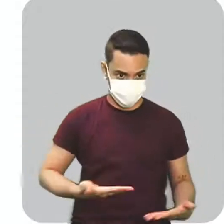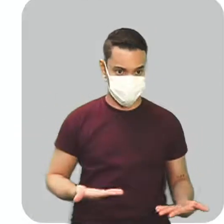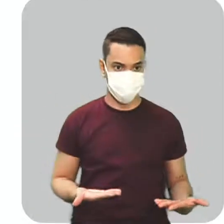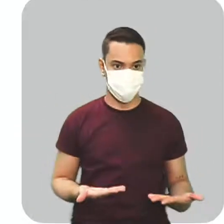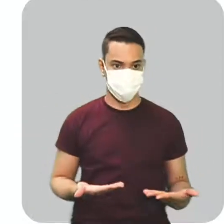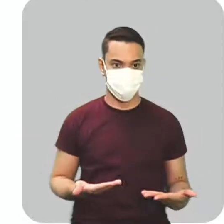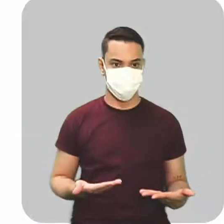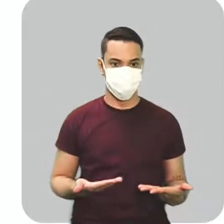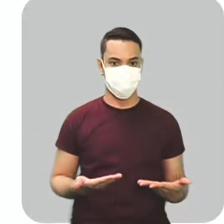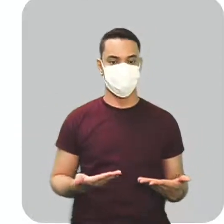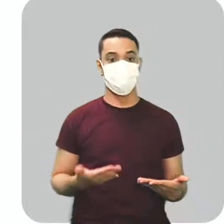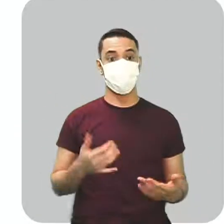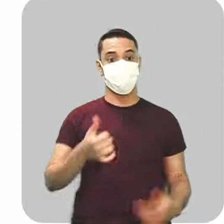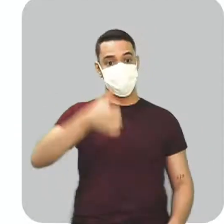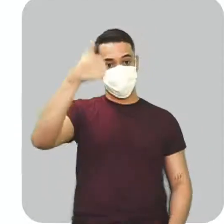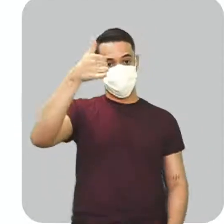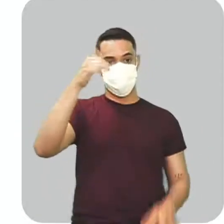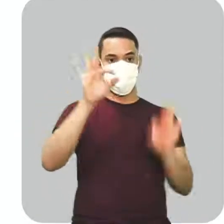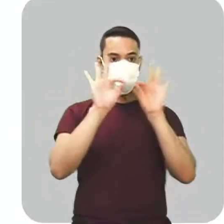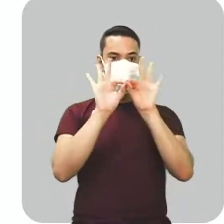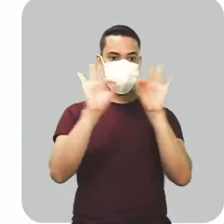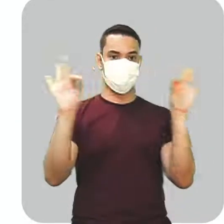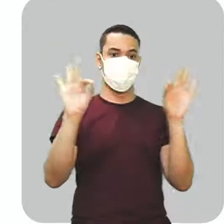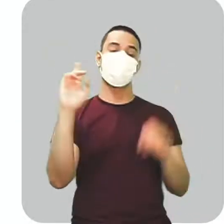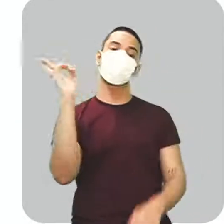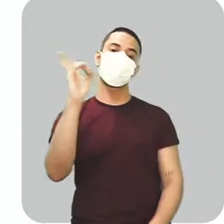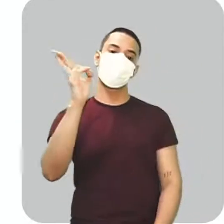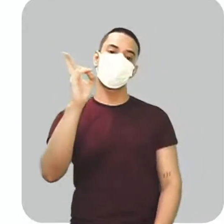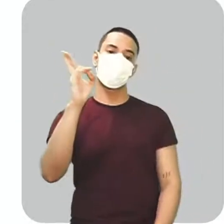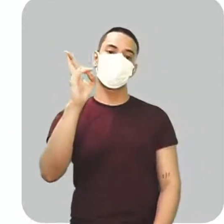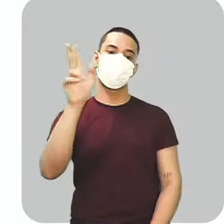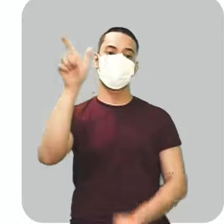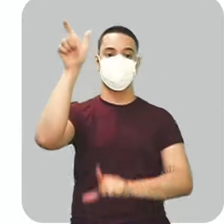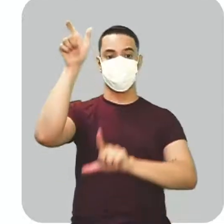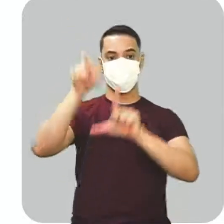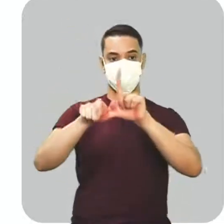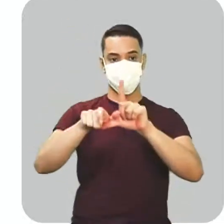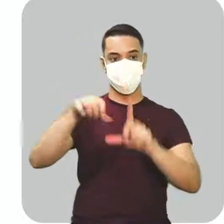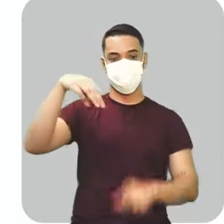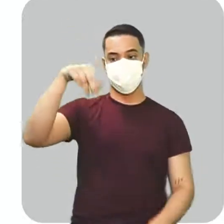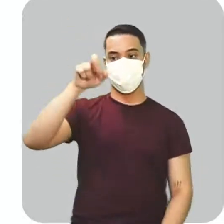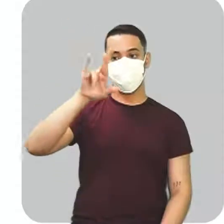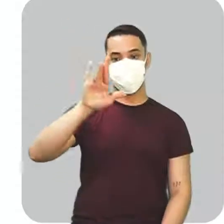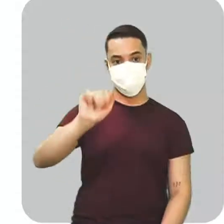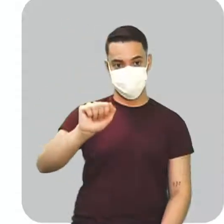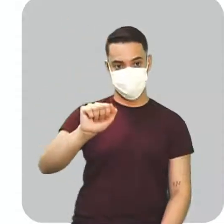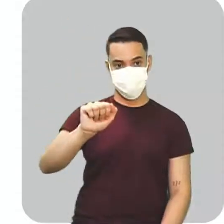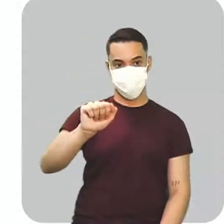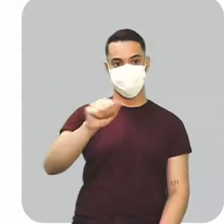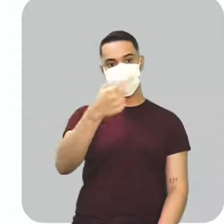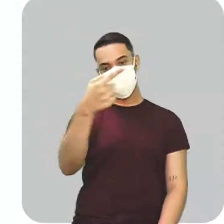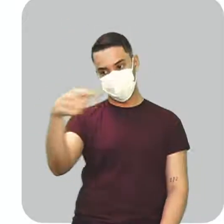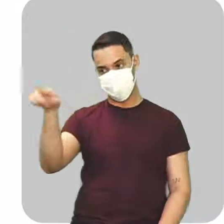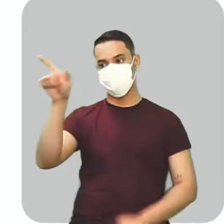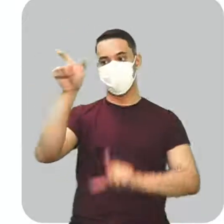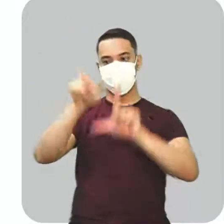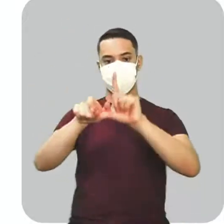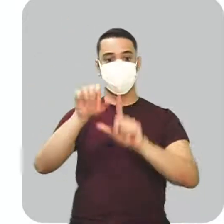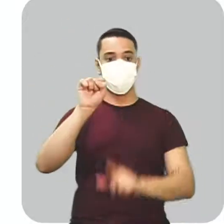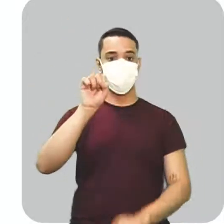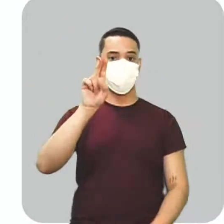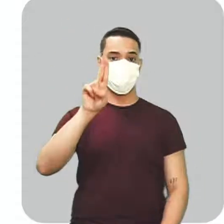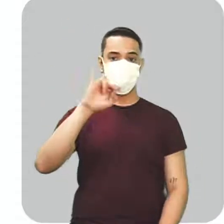nessa primeira oração, quem é o sujeito? Tá bem aqui, ó. Quem foi ao hospital? Maria. Tá aqui,